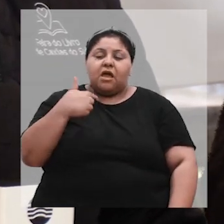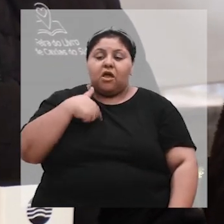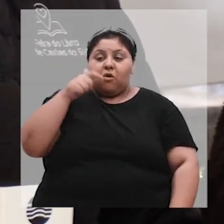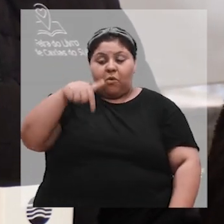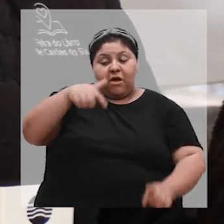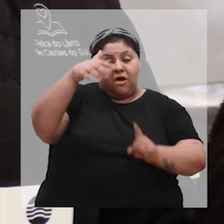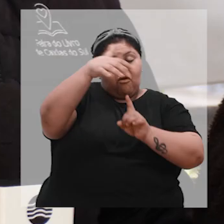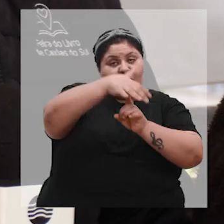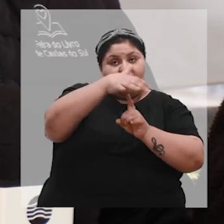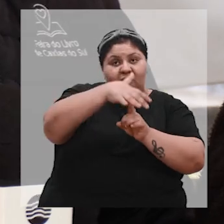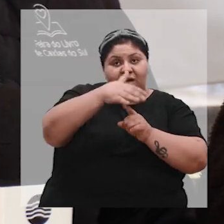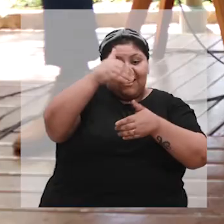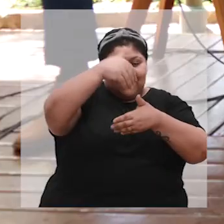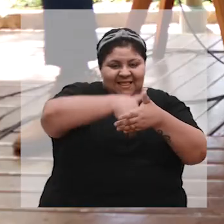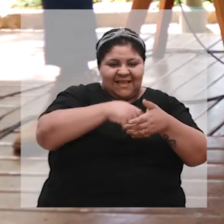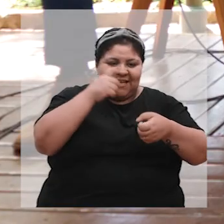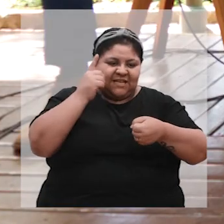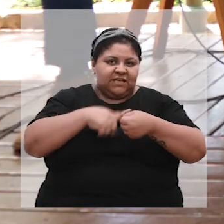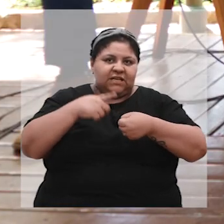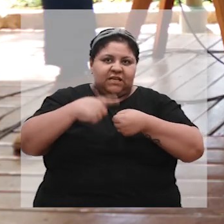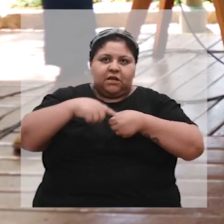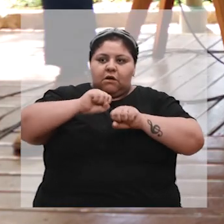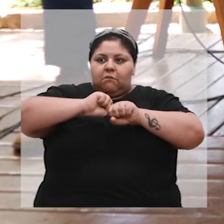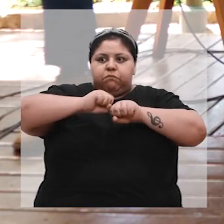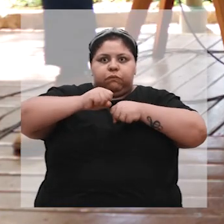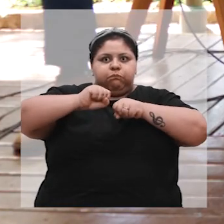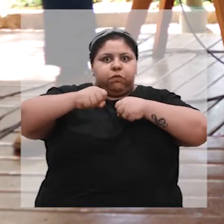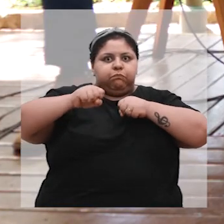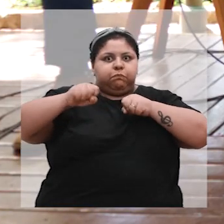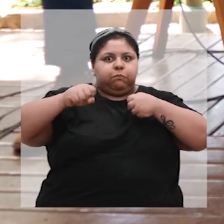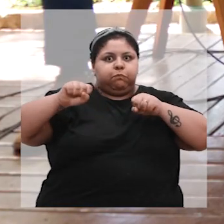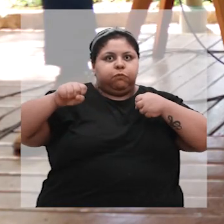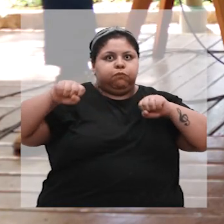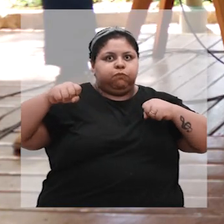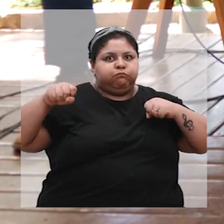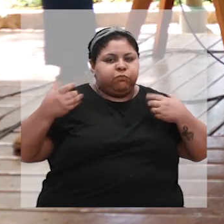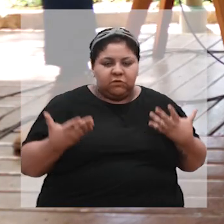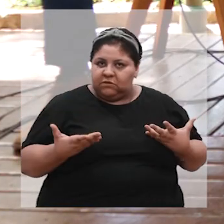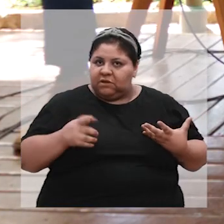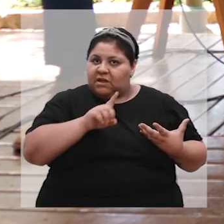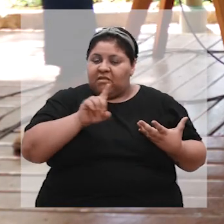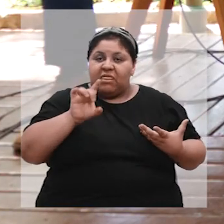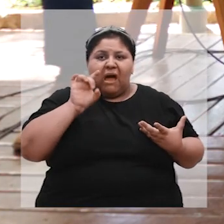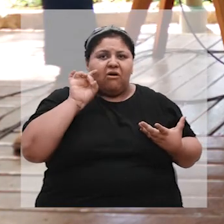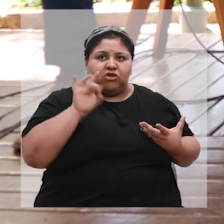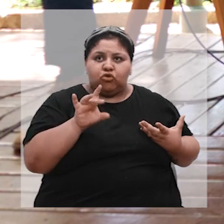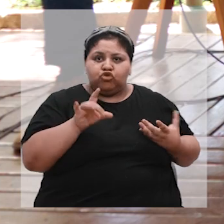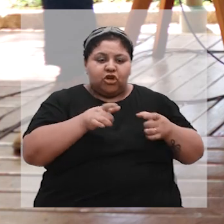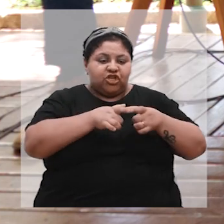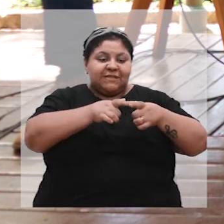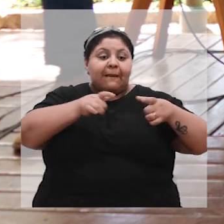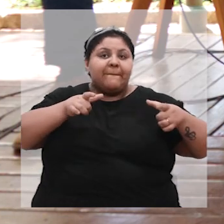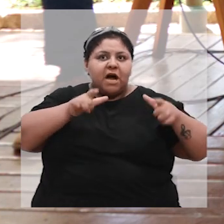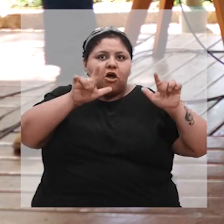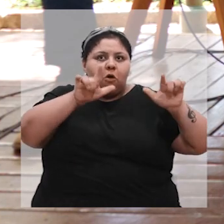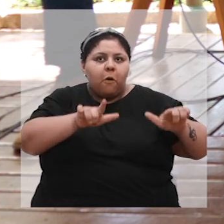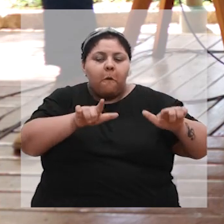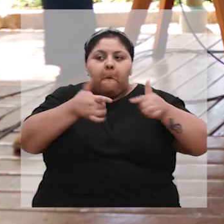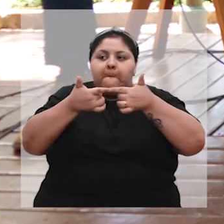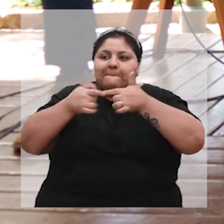colocaria assim que a nossa feira dentro da nossa cidade, ela é gigantesca, ela é imensa e não só de